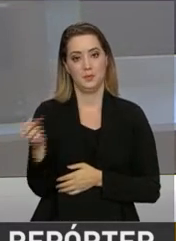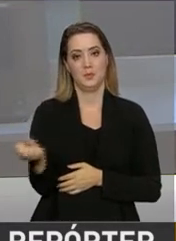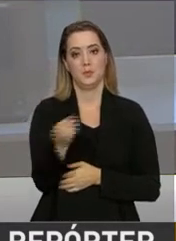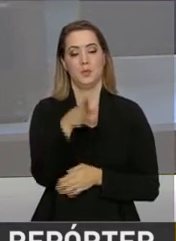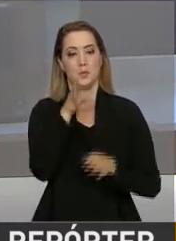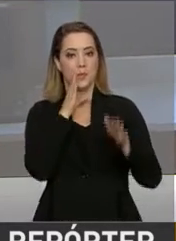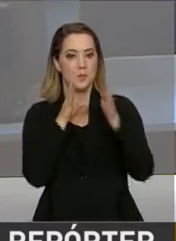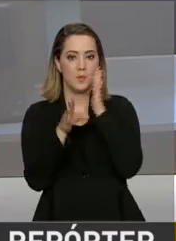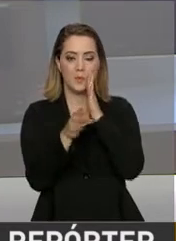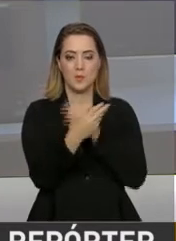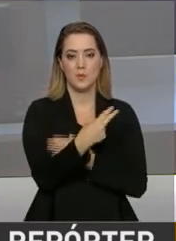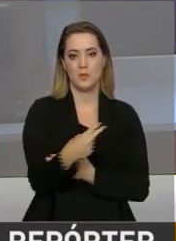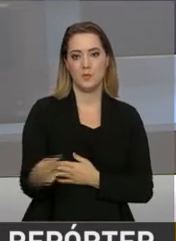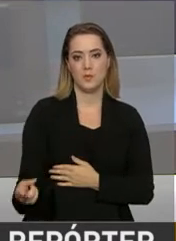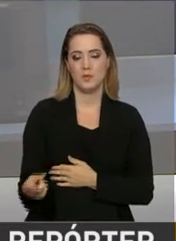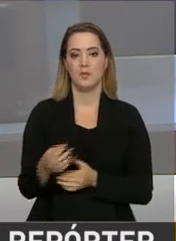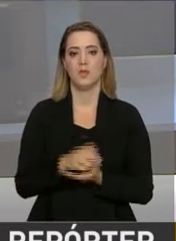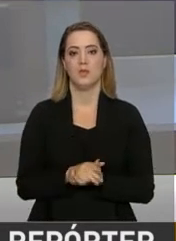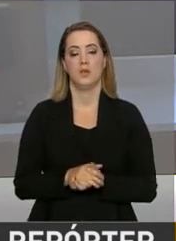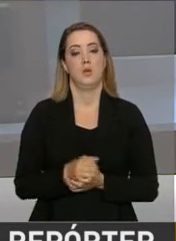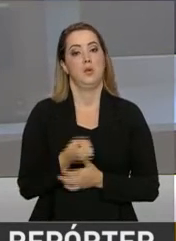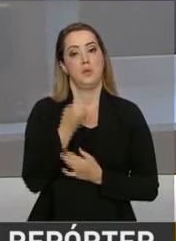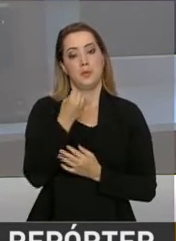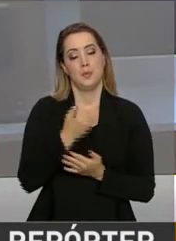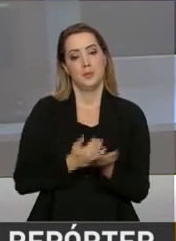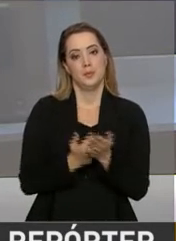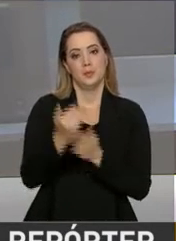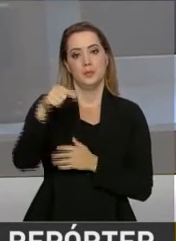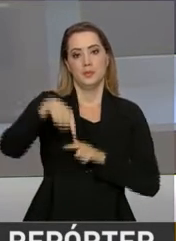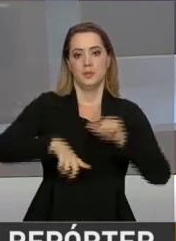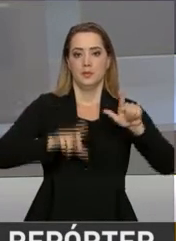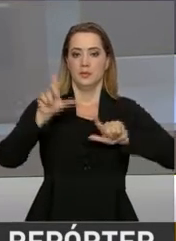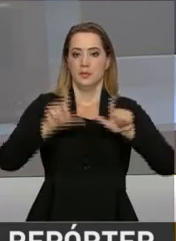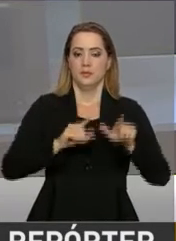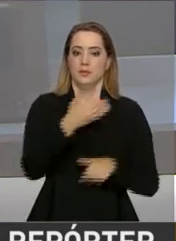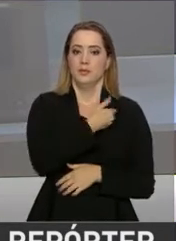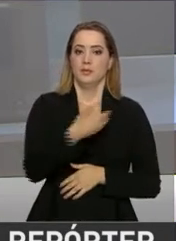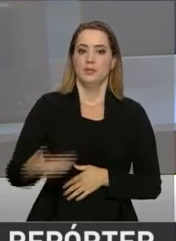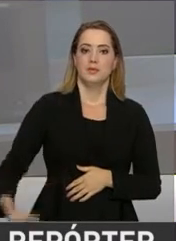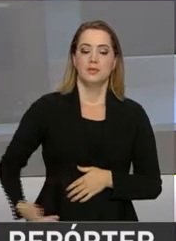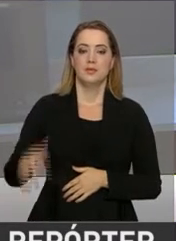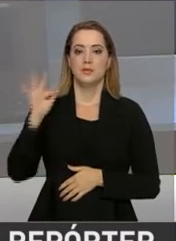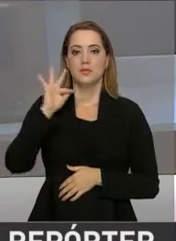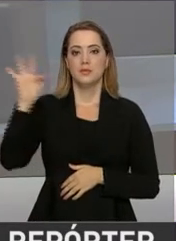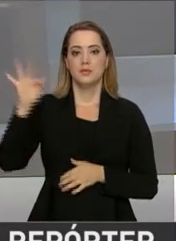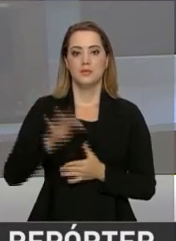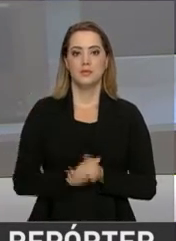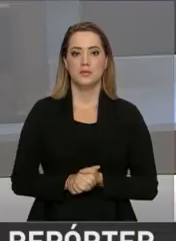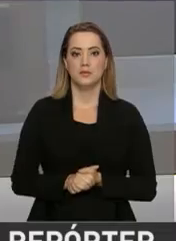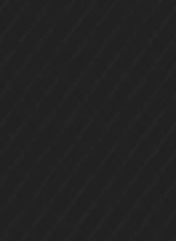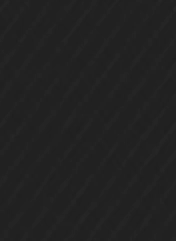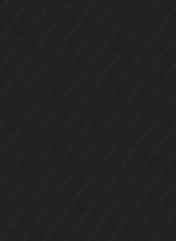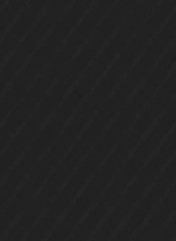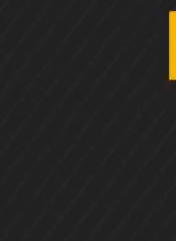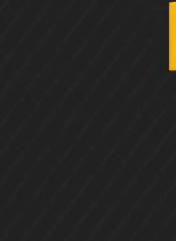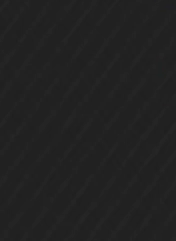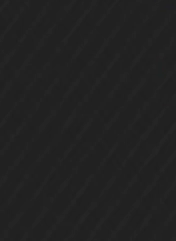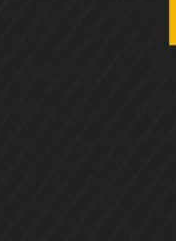também pelas nossas redes sociais continua com a gente aqui na nbr a tv do governo federal